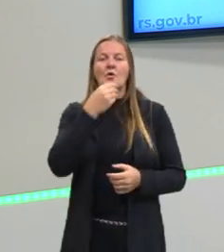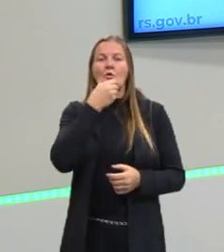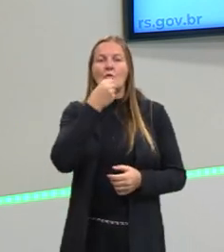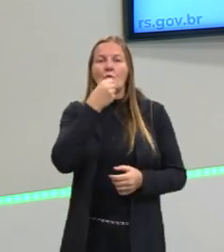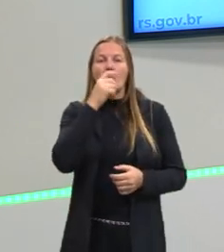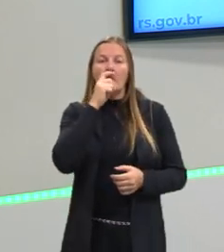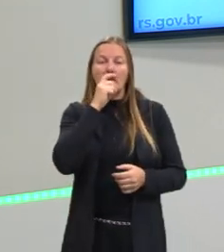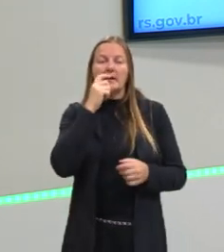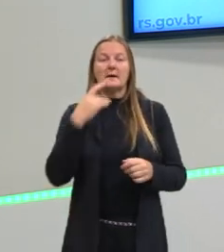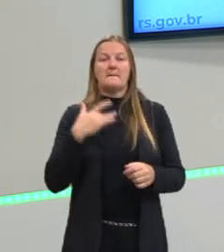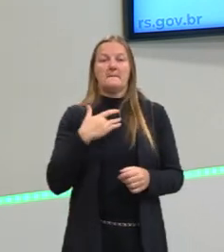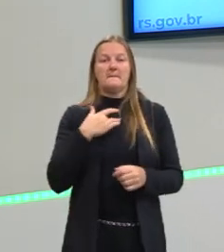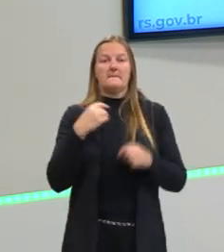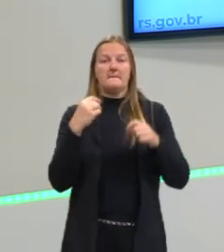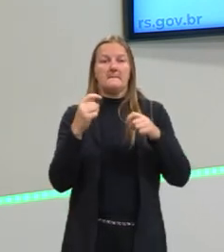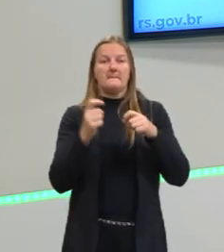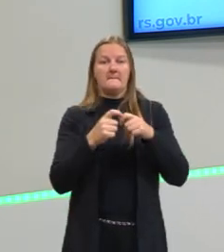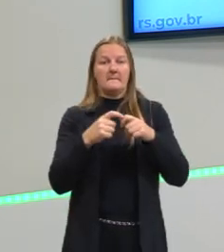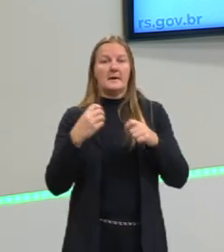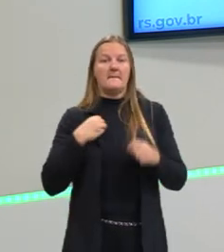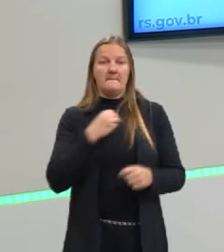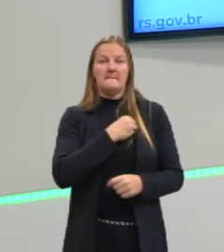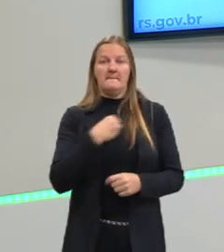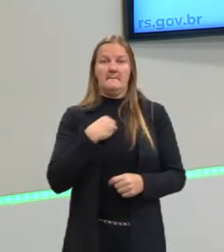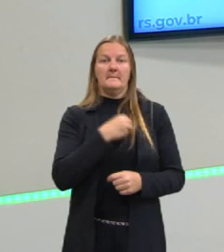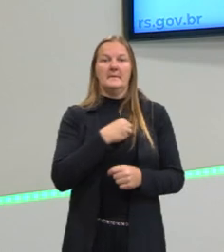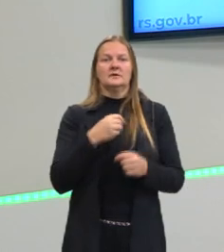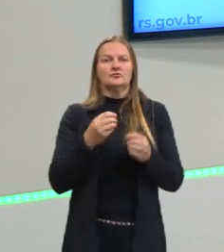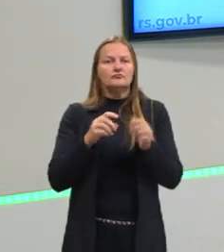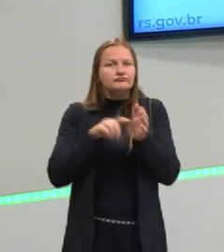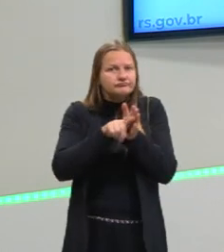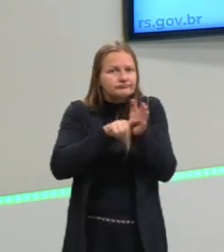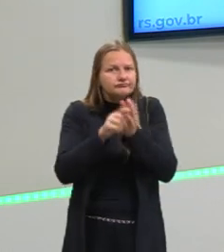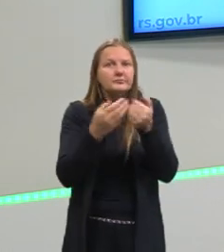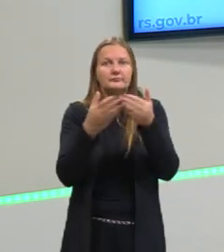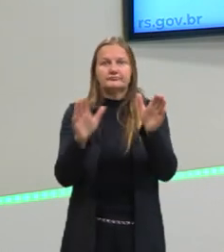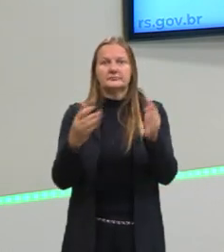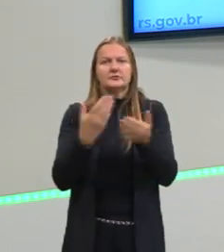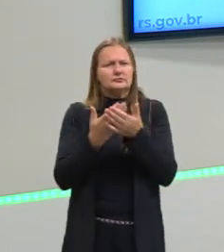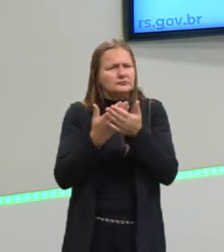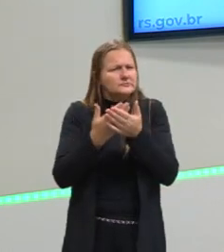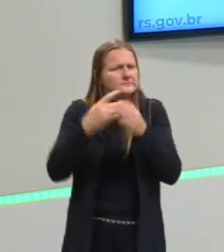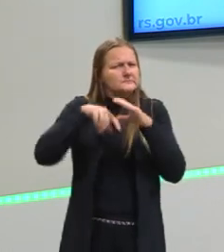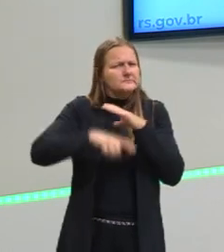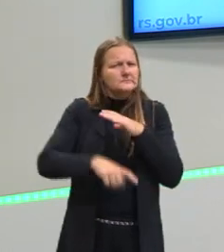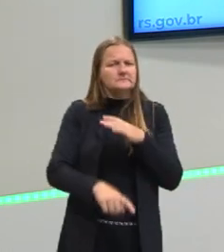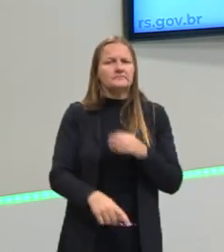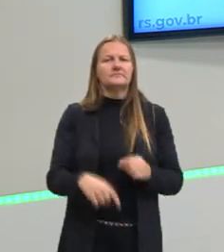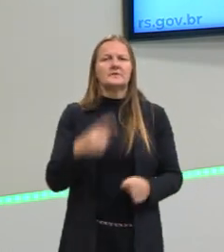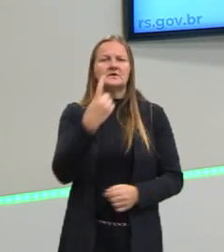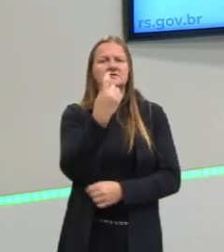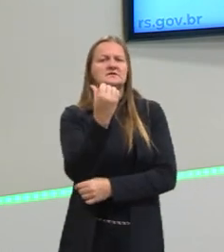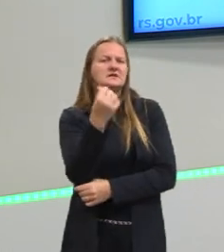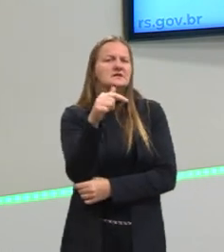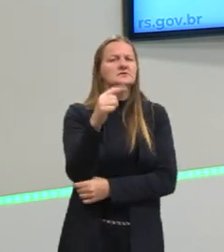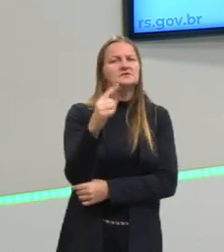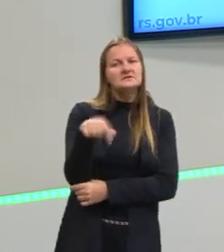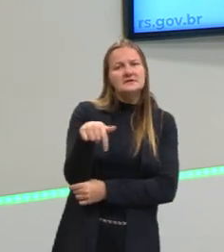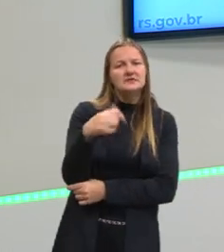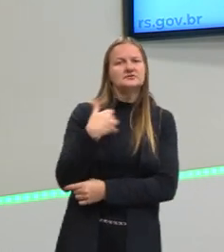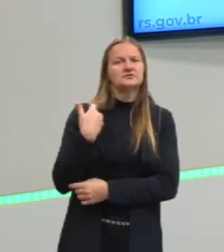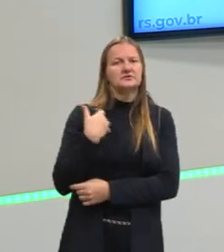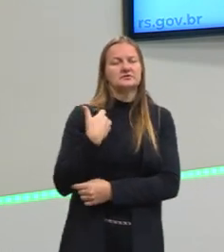e se favorecer que o que eu estou atriz tivesse acesso a uma boa educação ele vem todo 16 17 anos